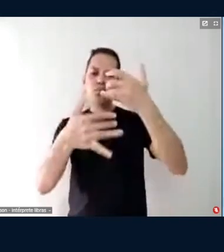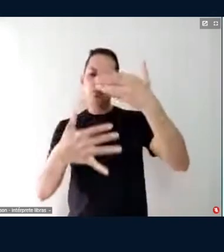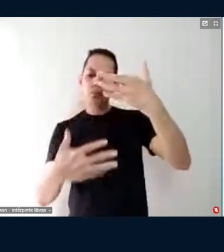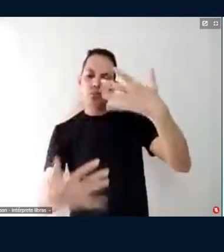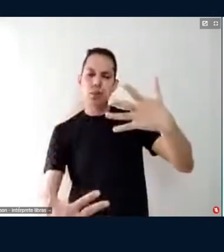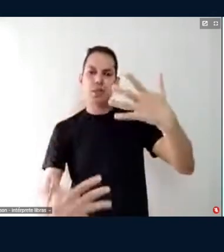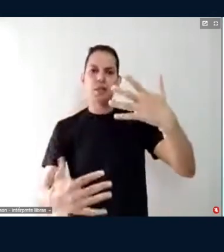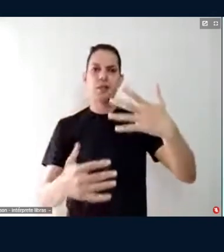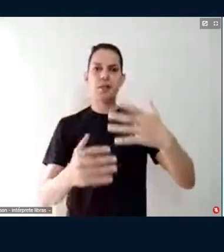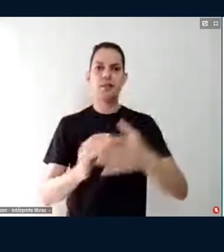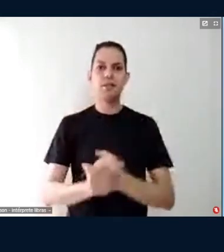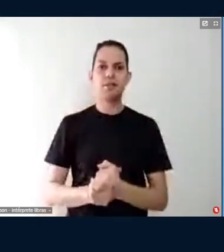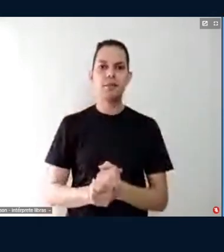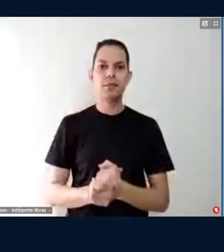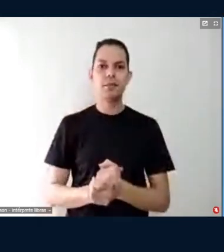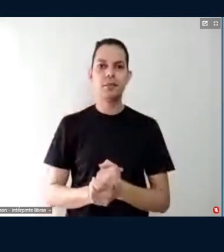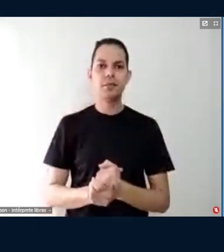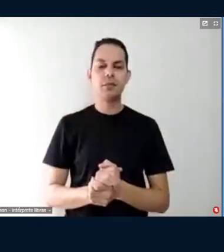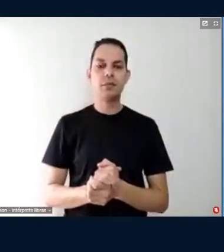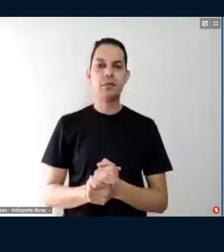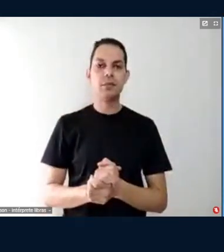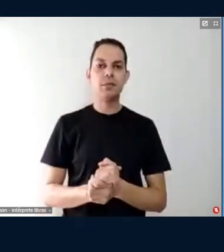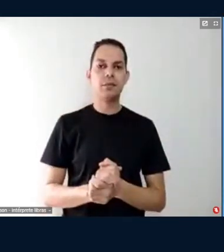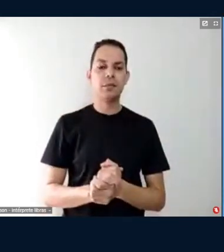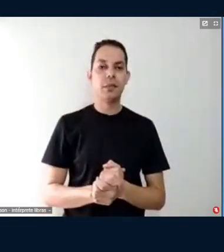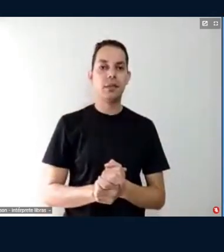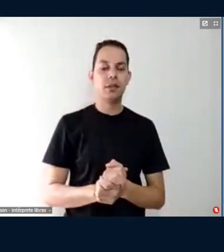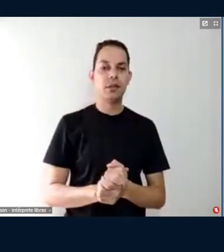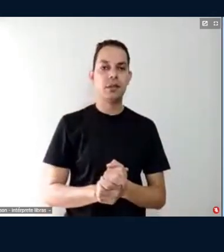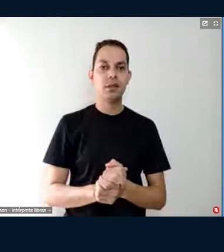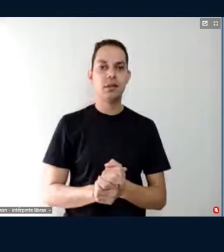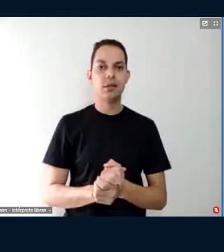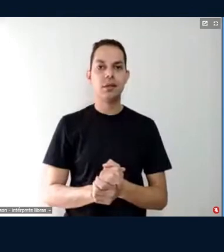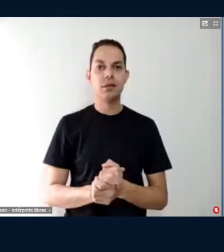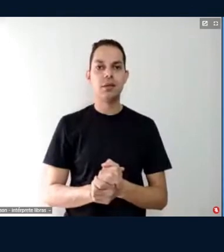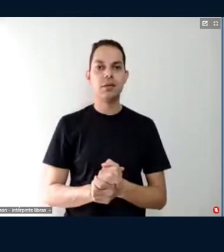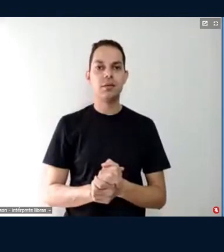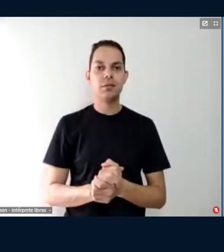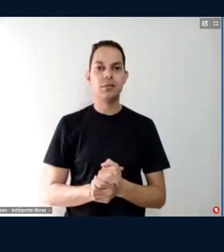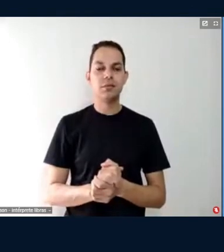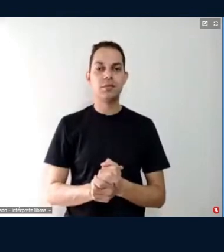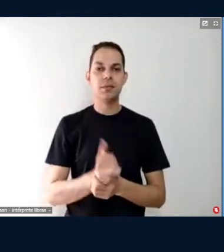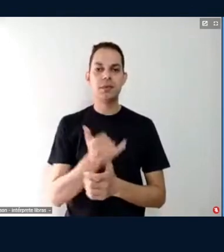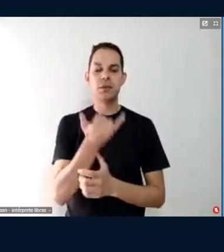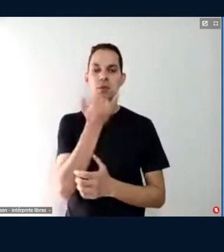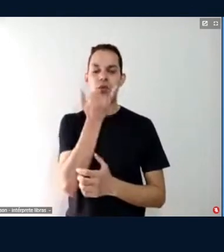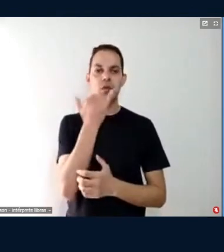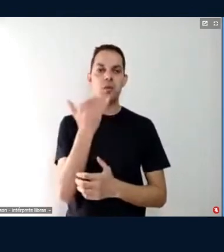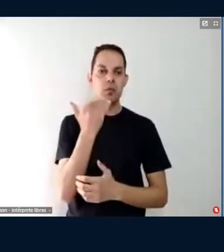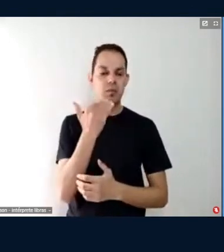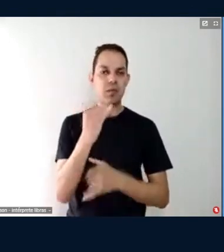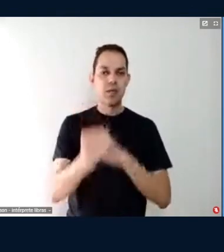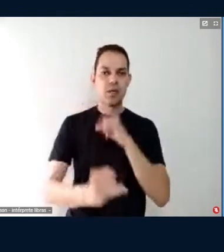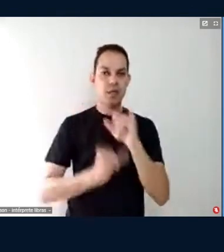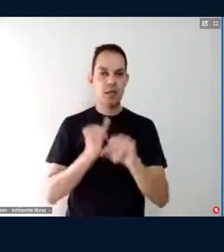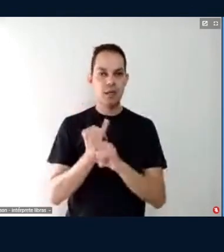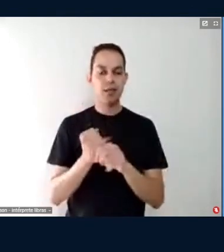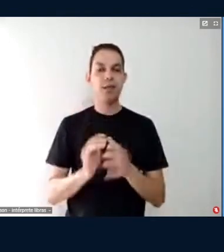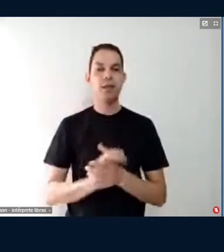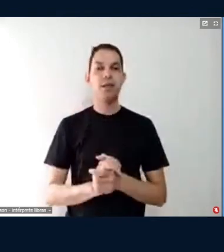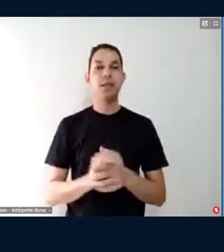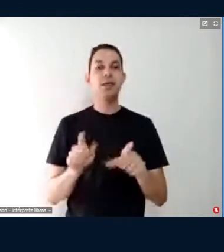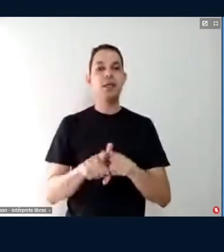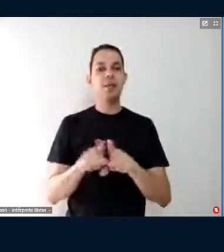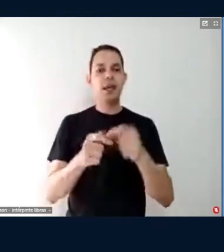movimento, inclusive, no programa realizado ou outros desdobramentos, você traz uma gama